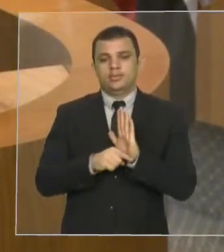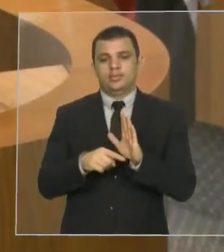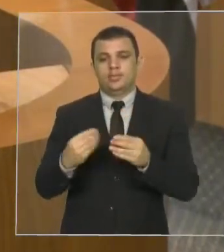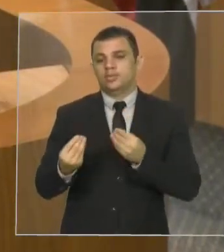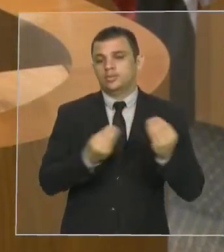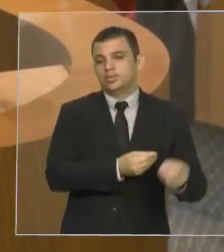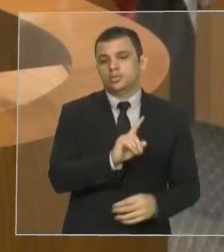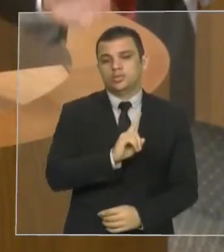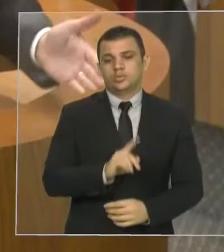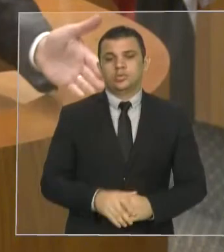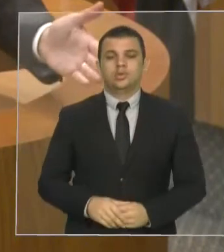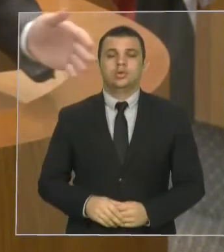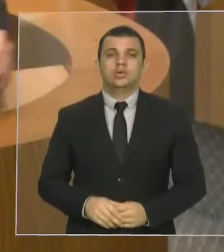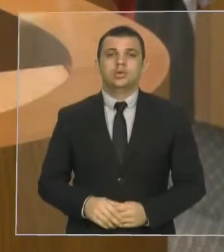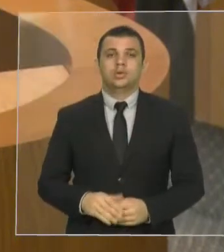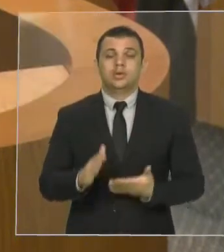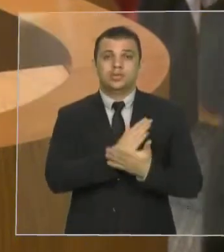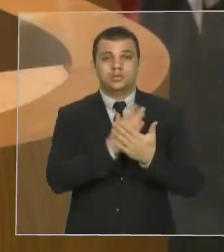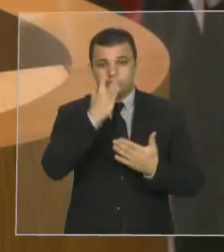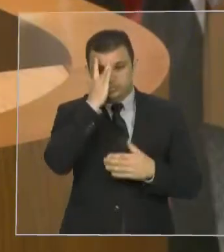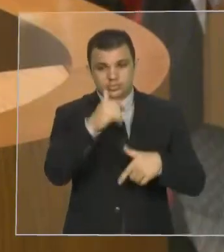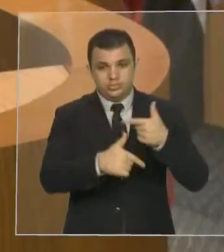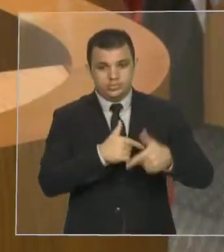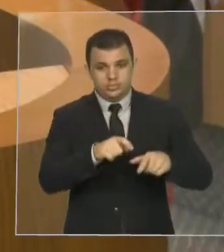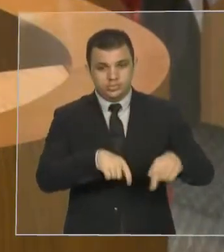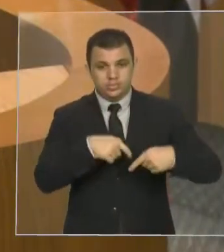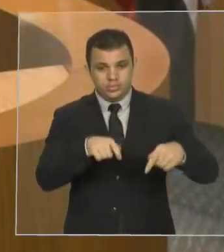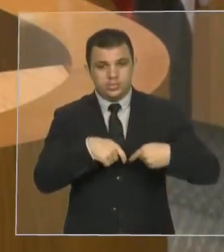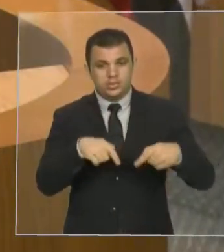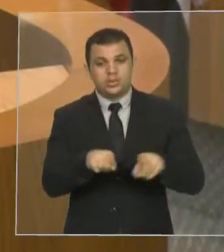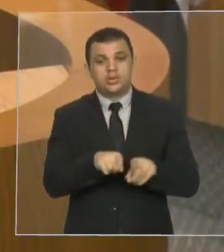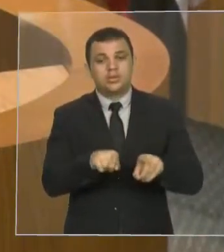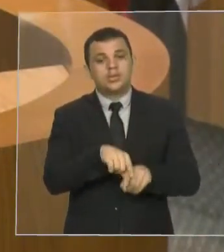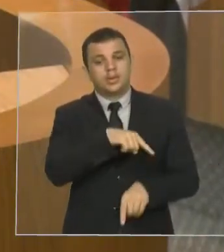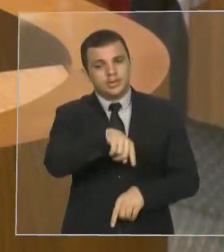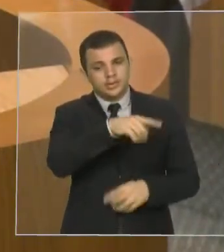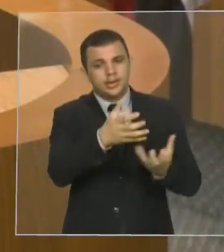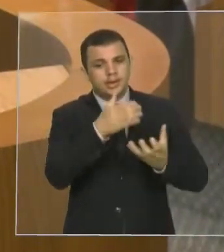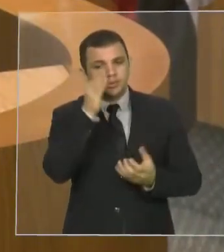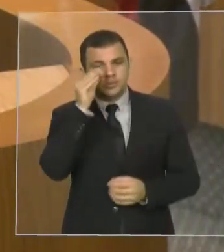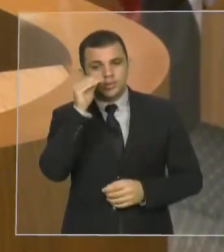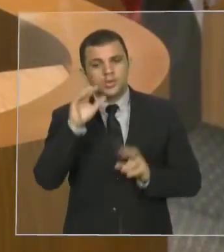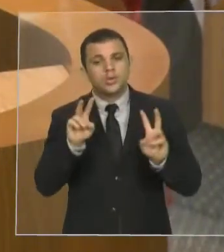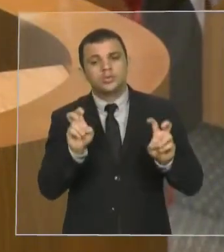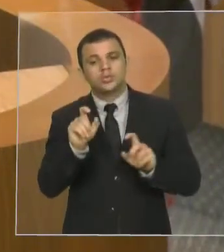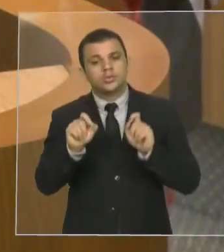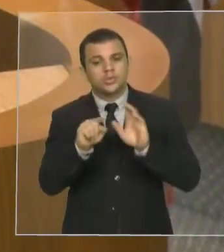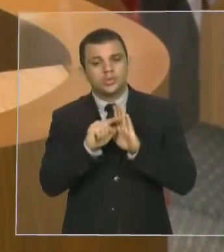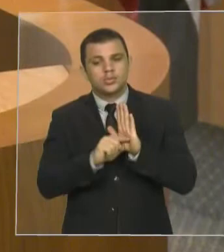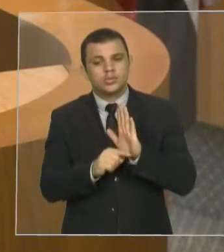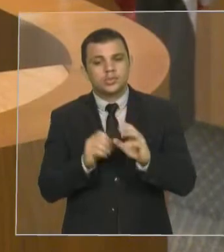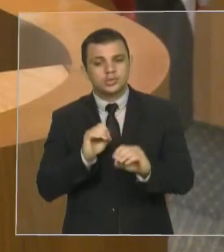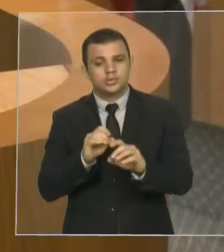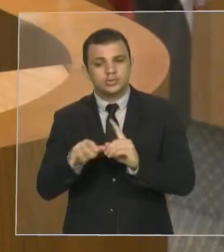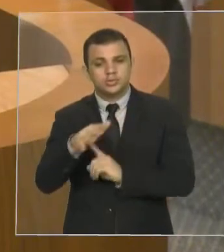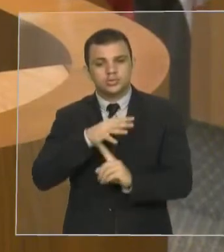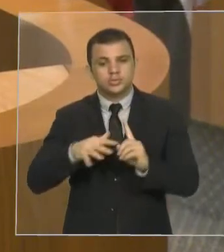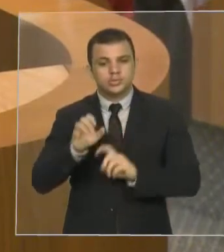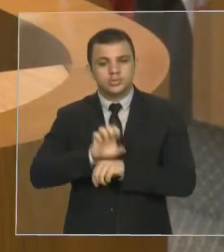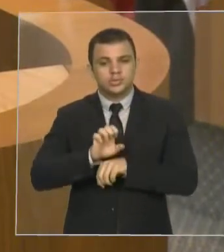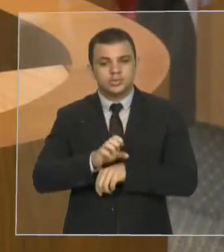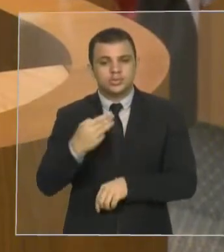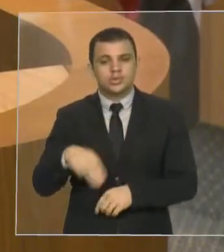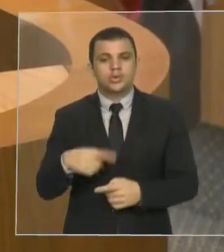reivindicações de pequenos produtores para que possam ter acesso ao plano de educação ambiental do Maranhão, para que a gente possa